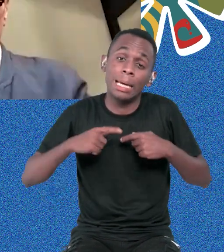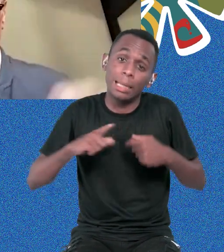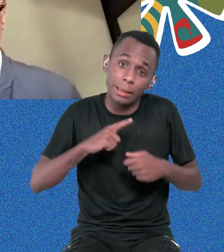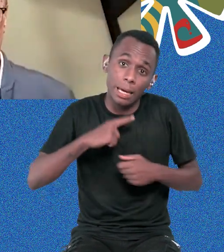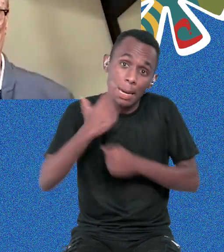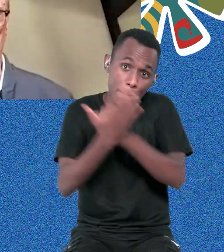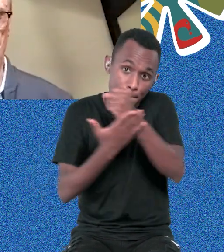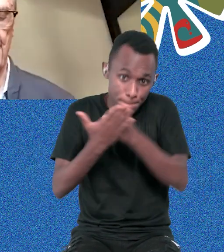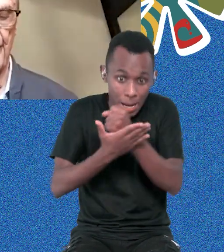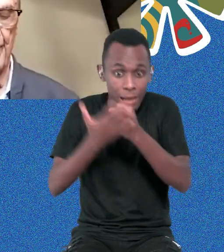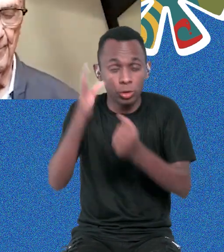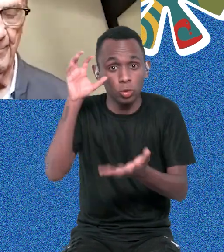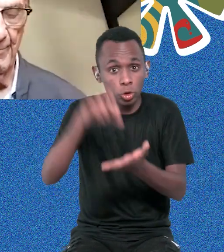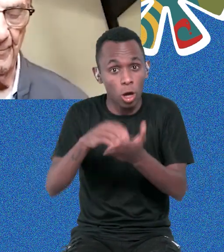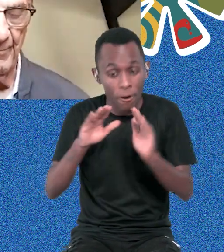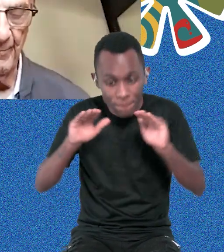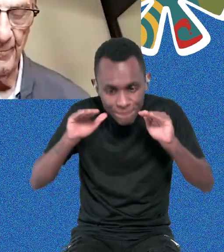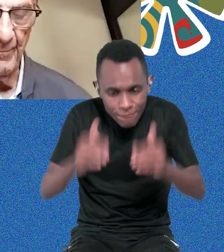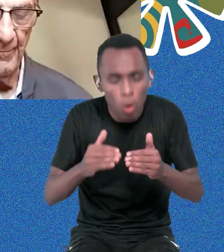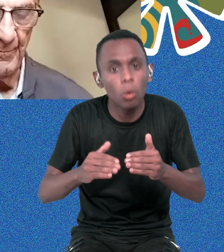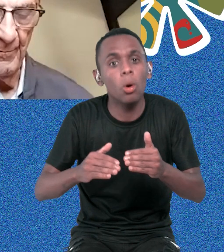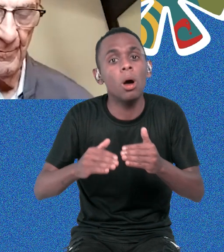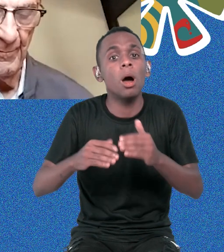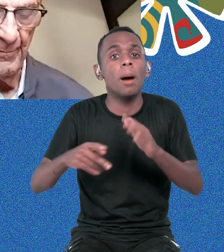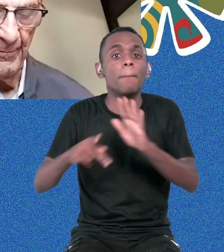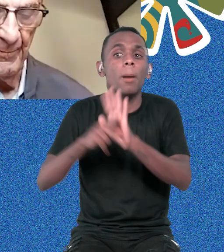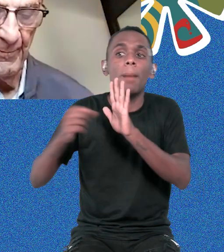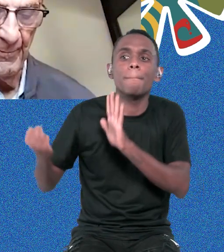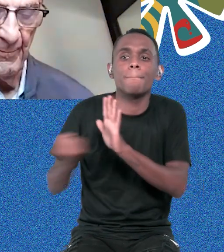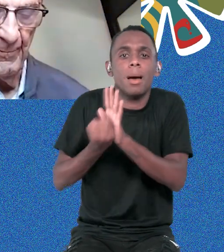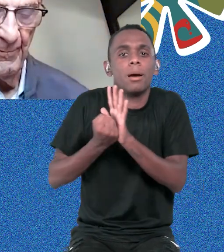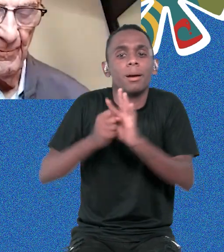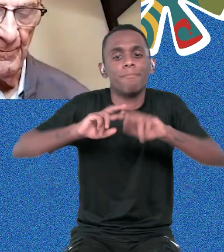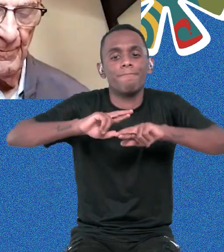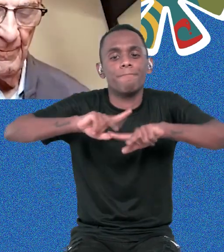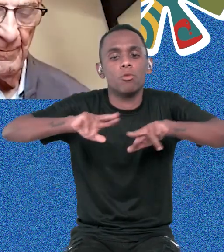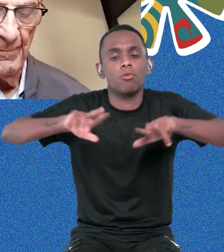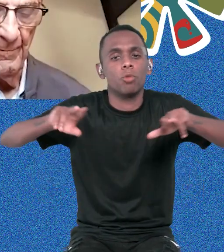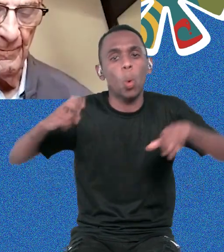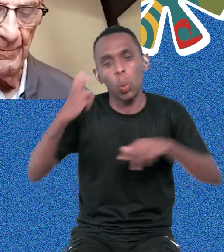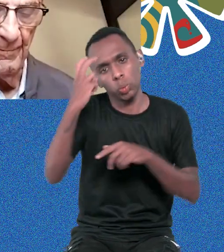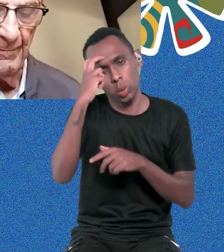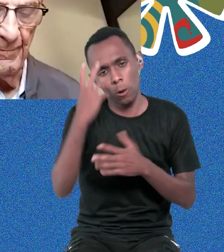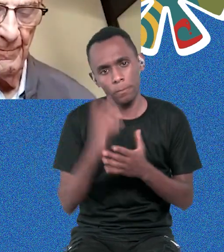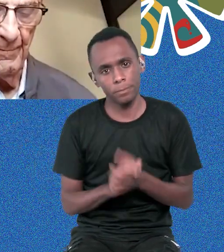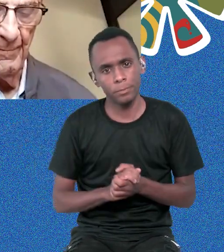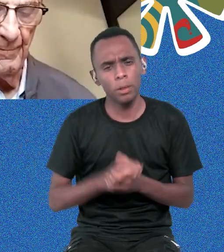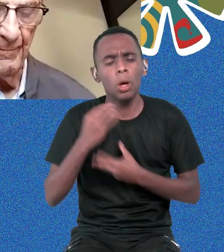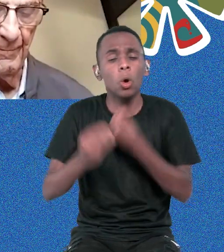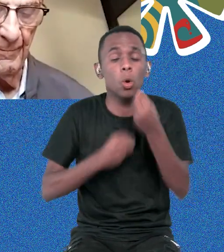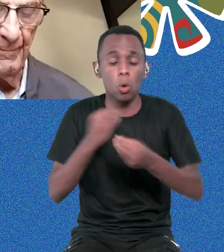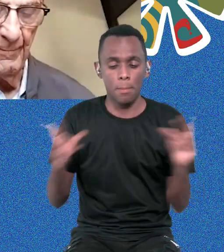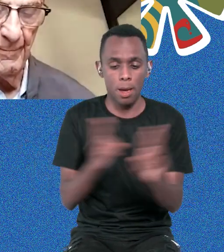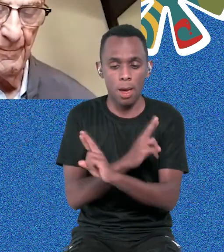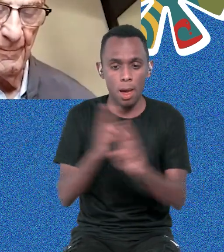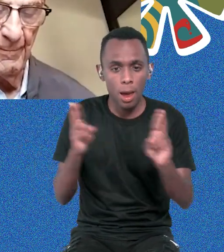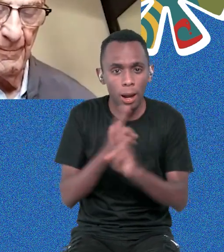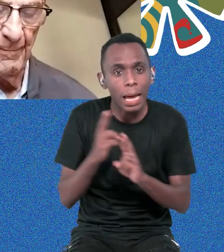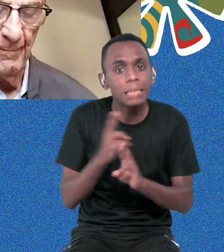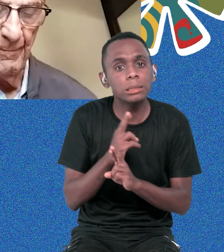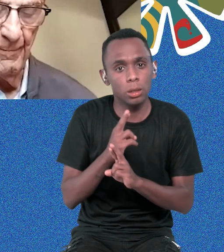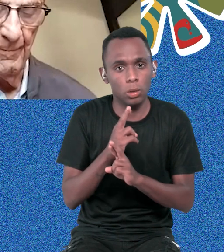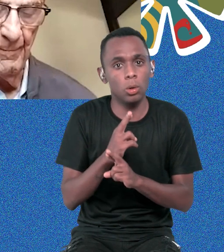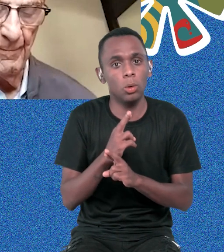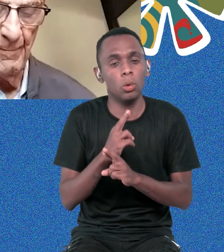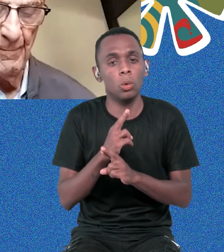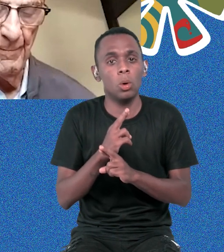como base, como centralidade, as referências culturais plurais? Ou seja, como articular